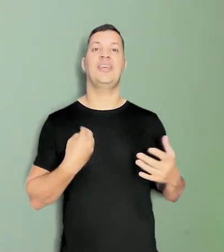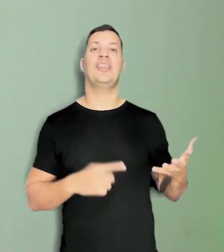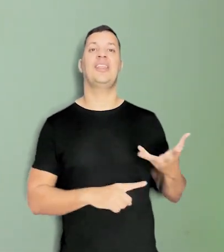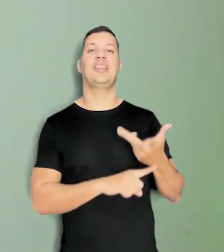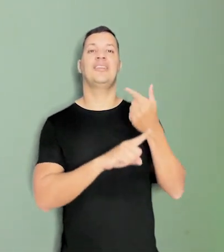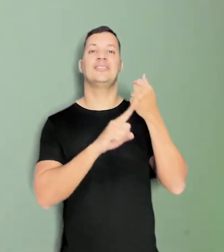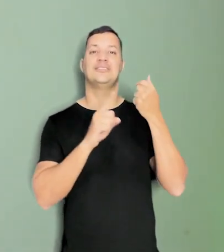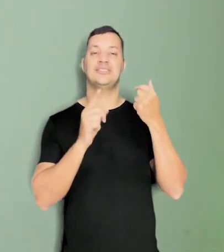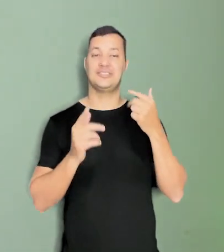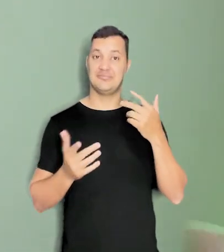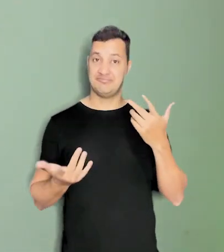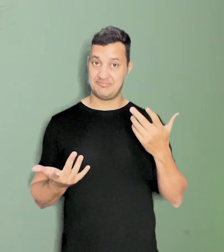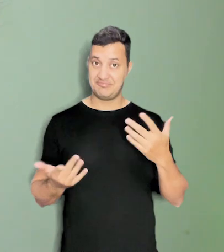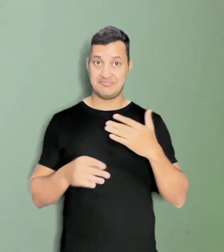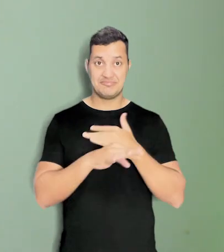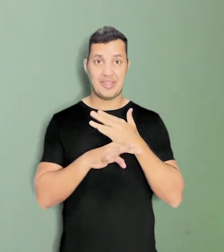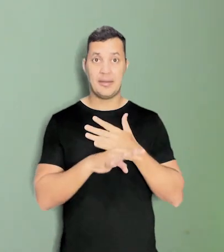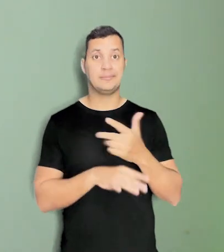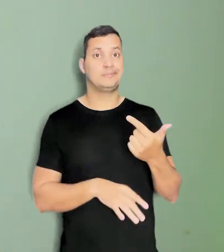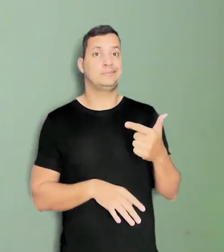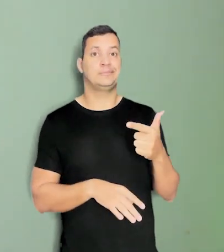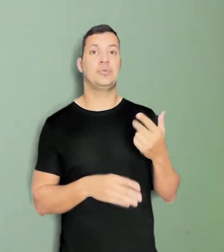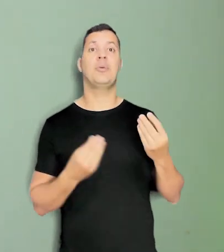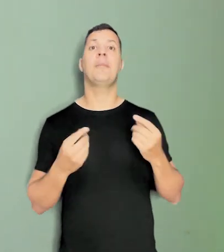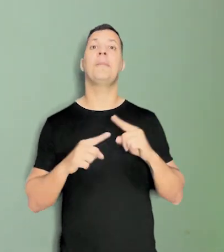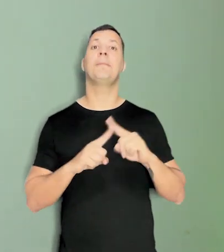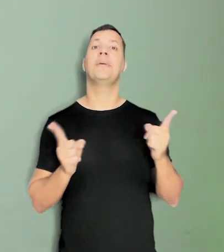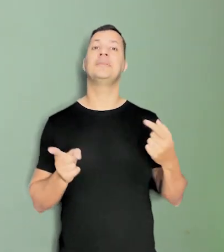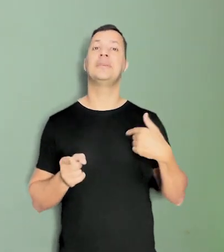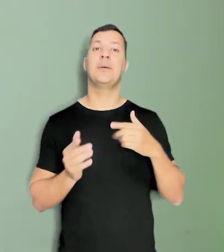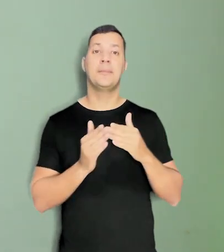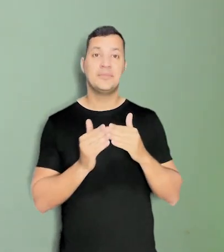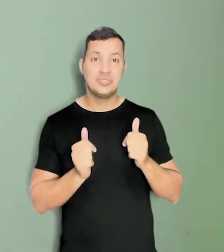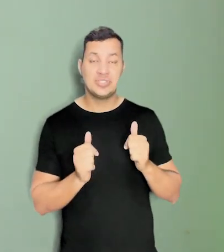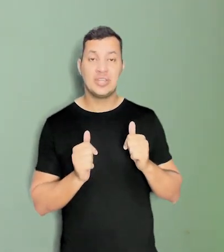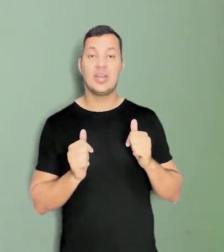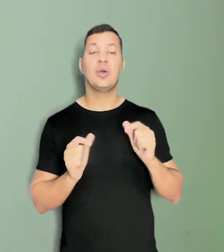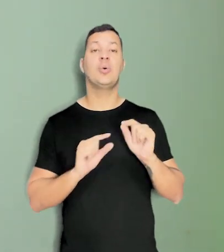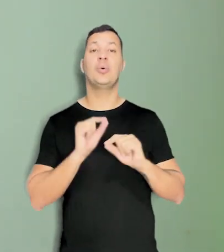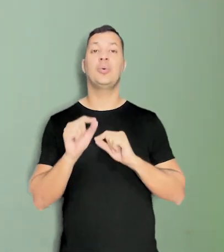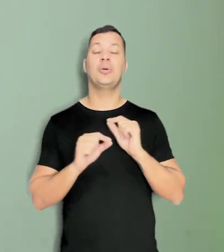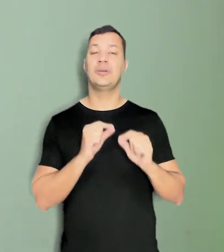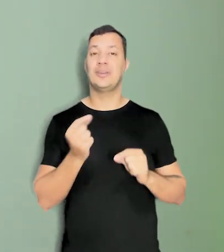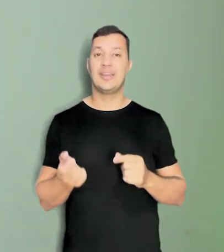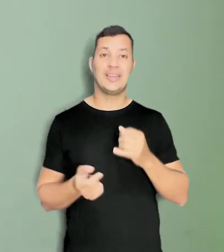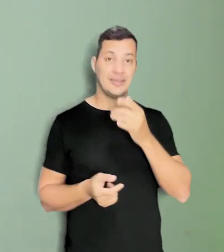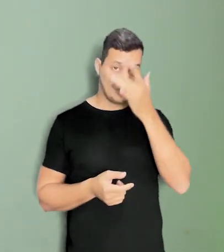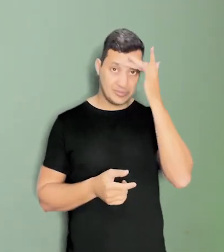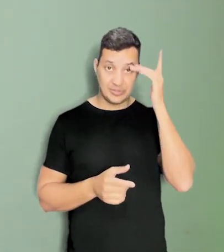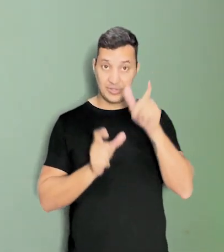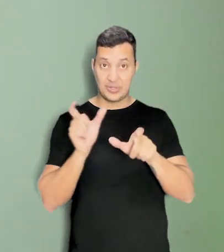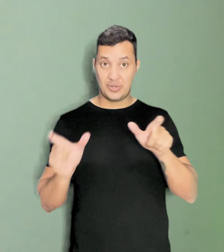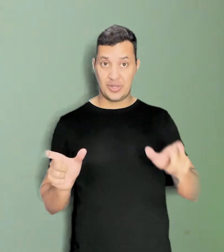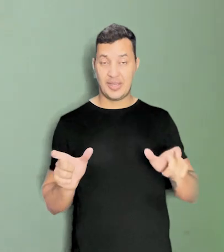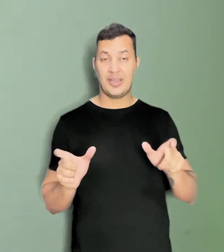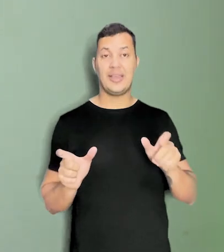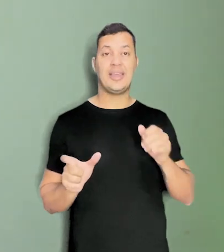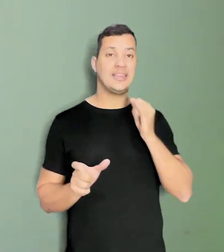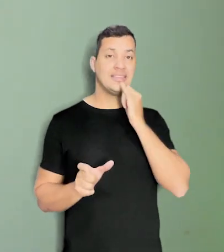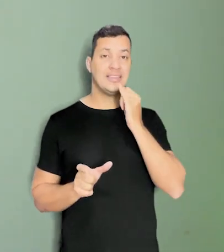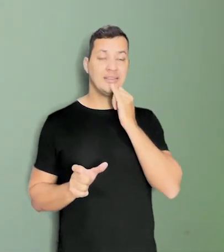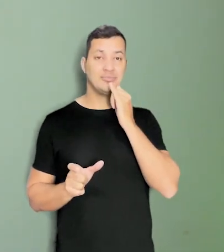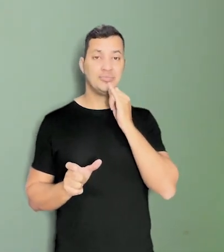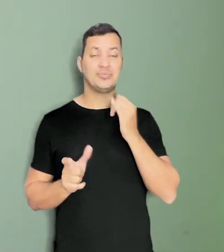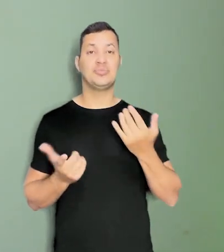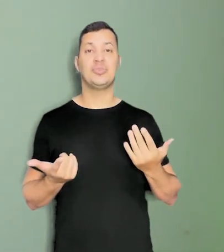na minha cidade. Mas eu não tive. Só que isso não me impediu e nem está me impedindo de ser a pessoa que está colocando essa semente no